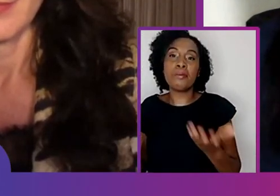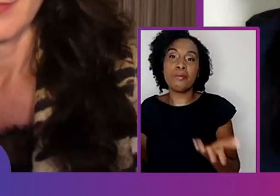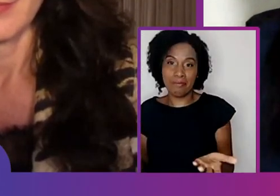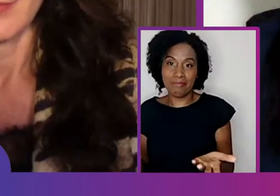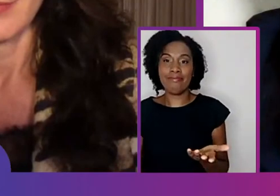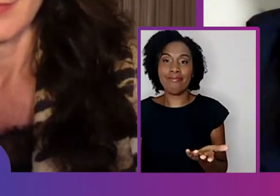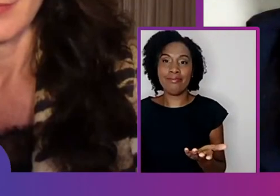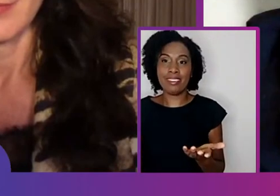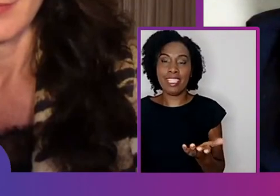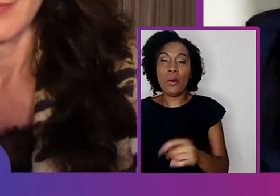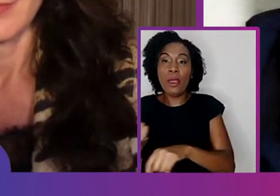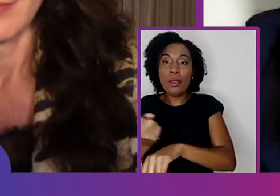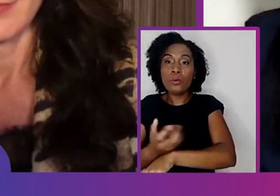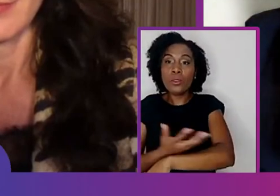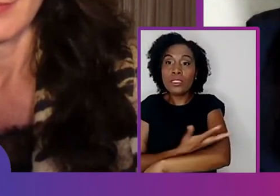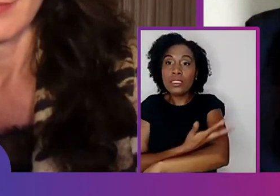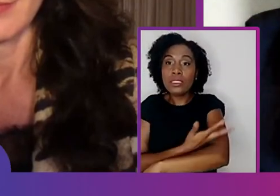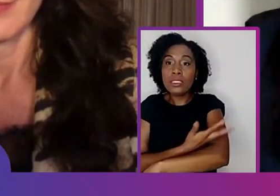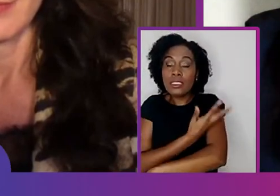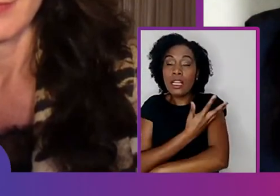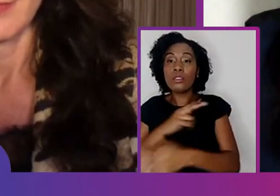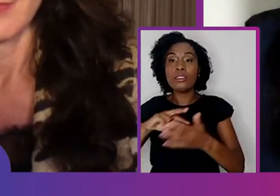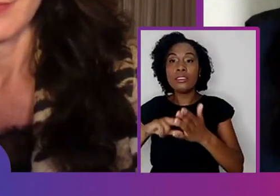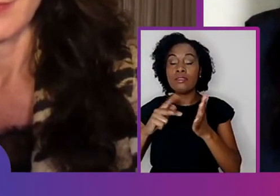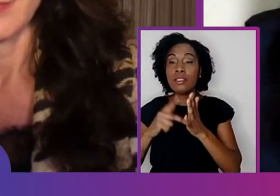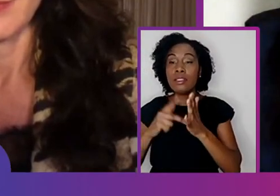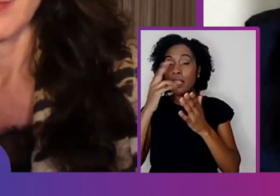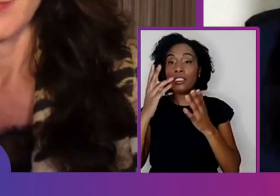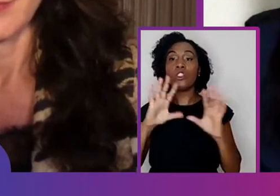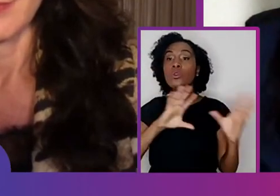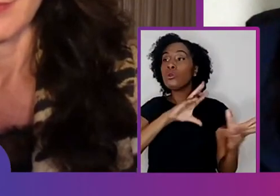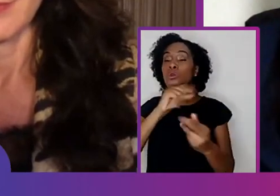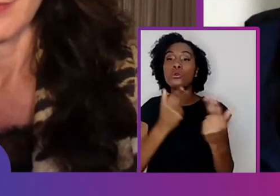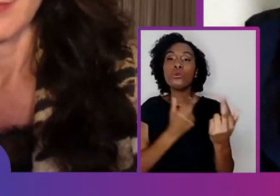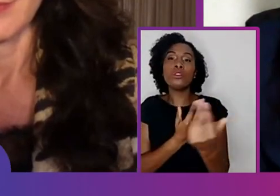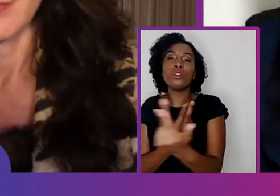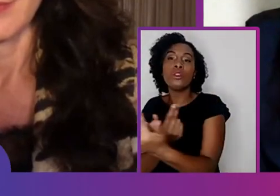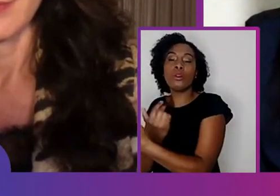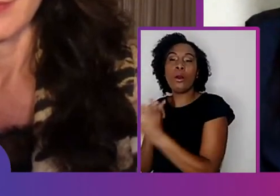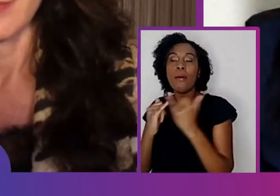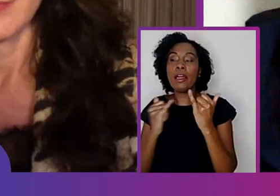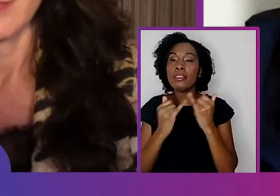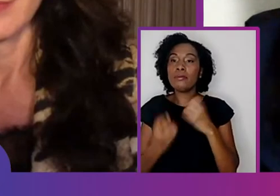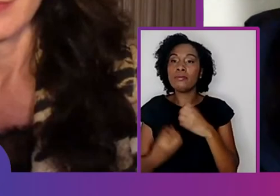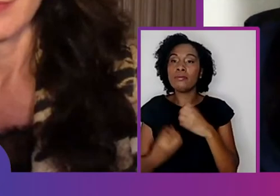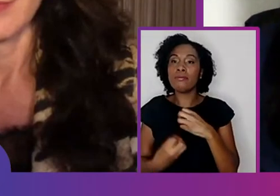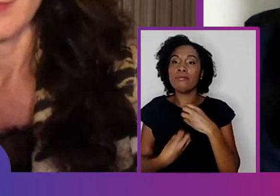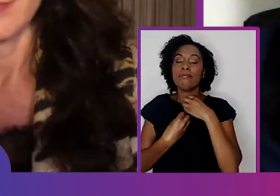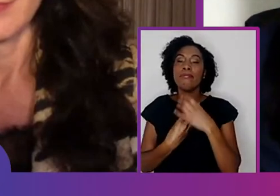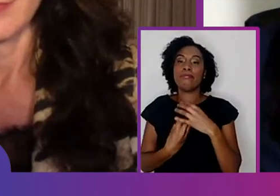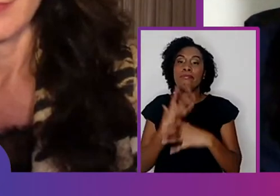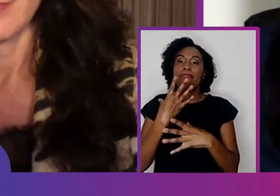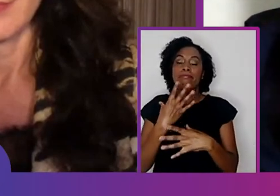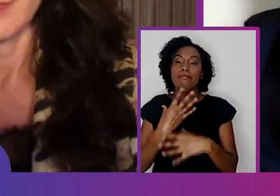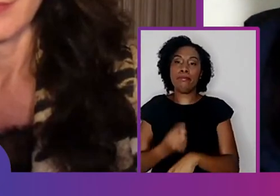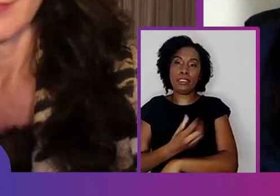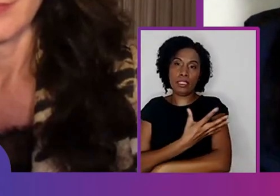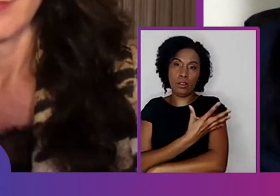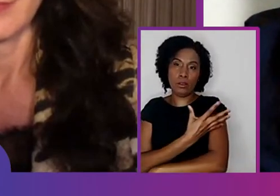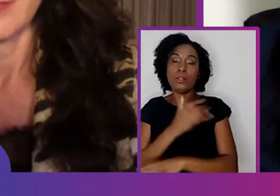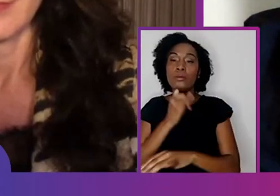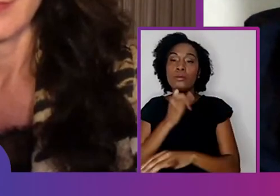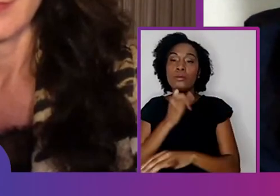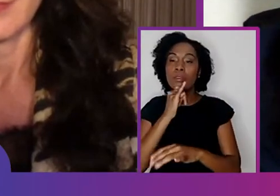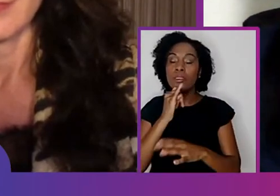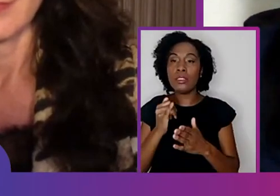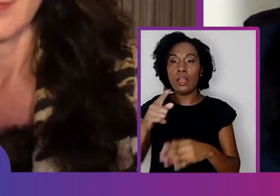as coisas e gera o significado que está disponível para ela. Então, mesmo que a gente nunca tenha vivido uma pandemia dessas dimensões, a